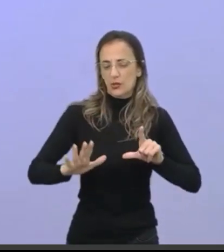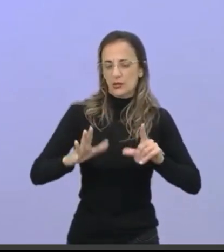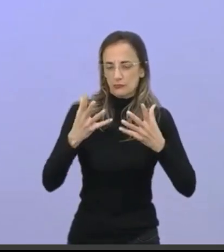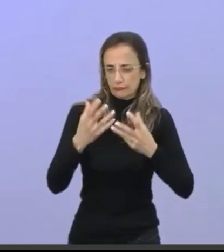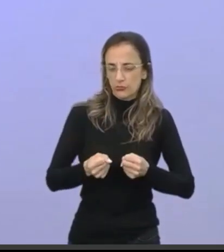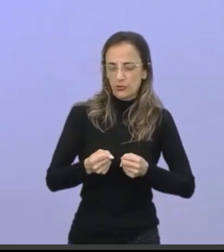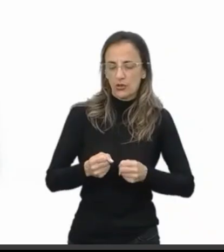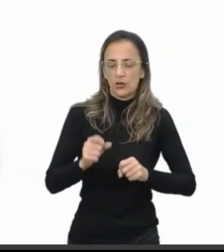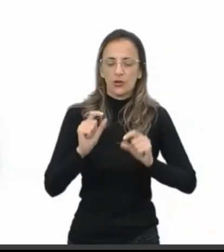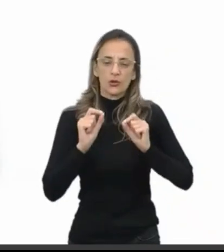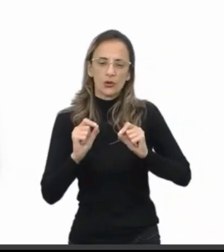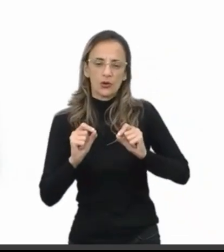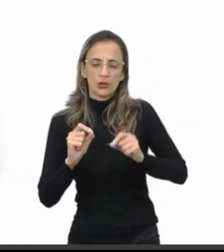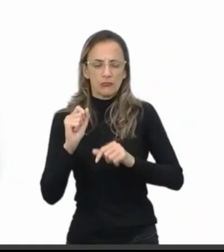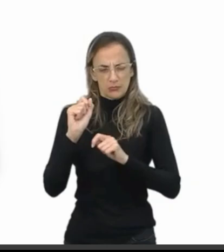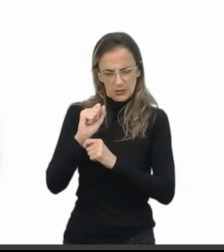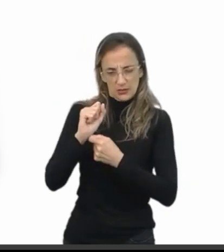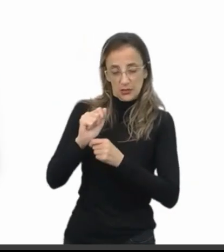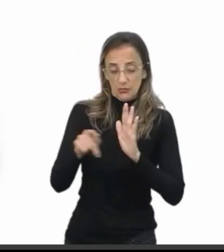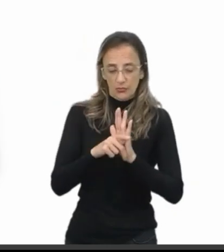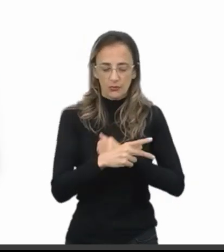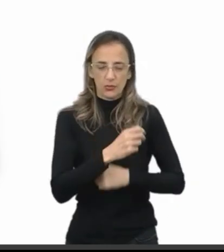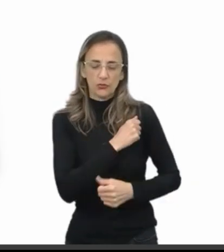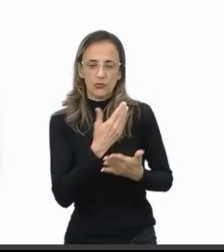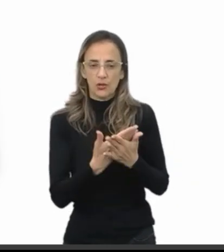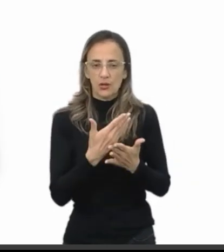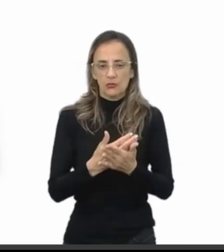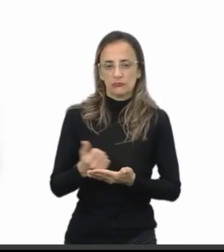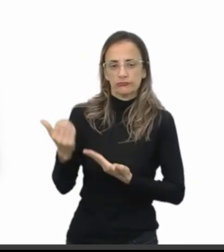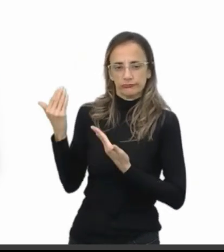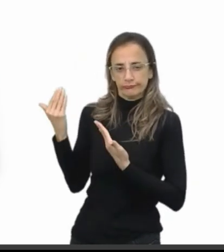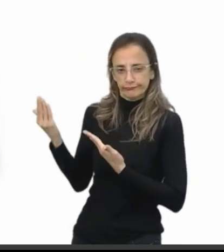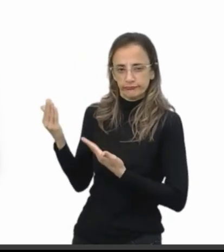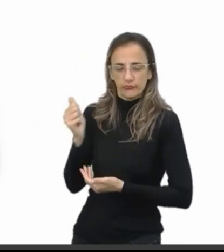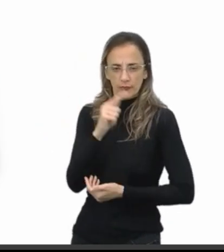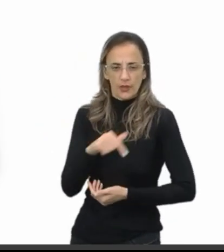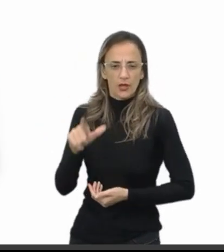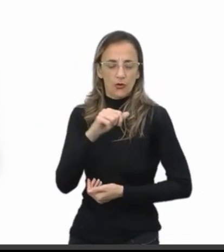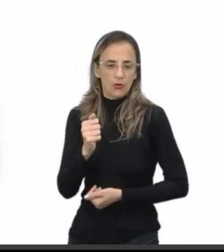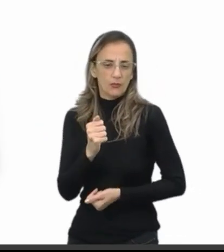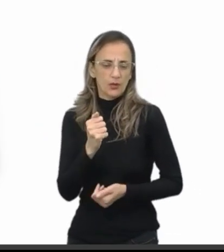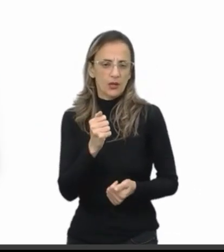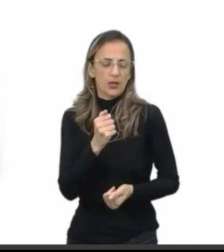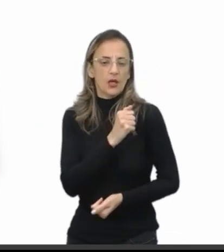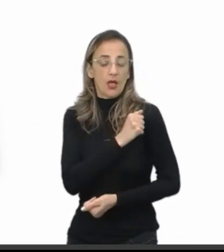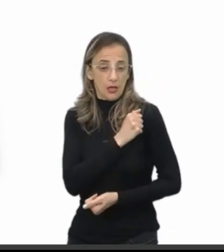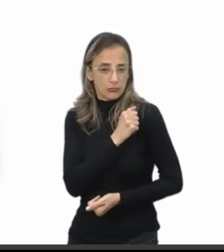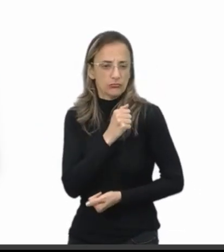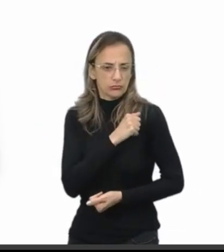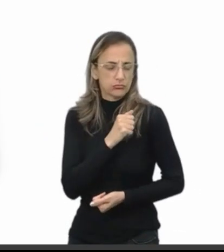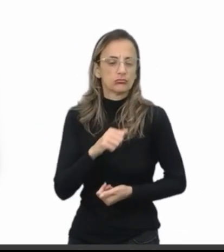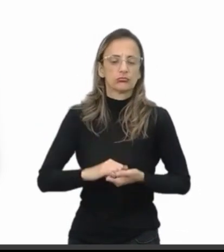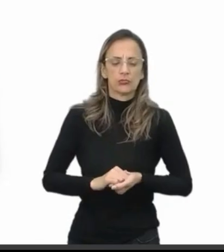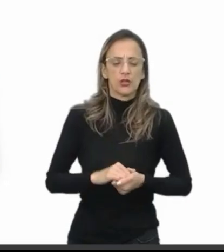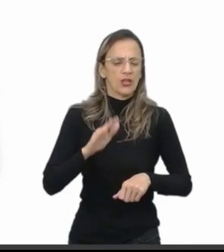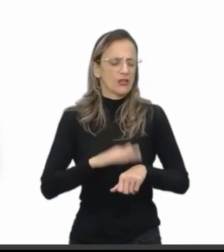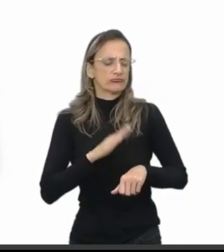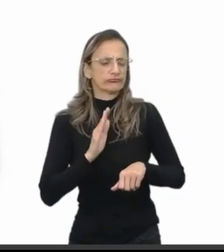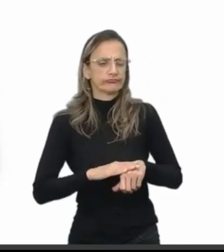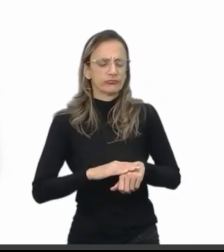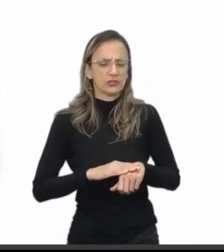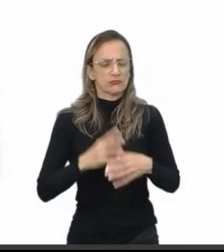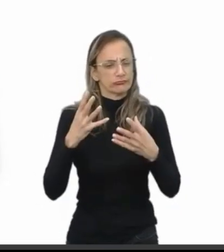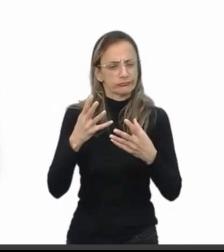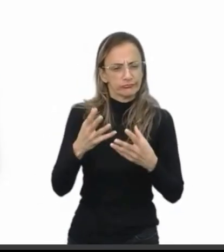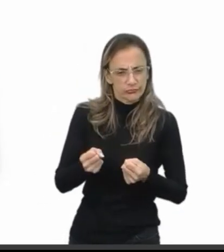login institucional do aluno, que é o e-mail @aluno, que é o que a gente consegue acessar lá o MakeCode. Fazendo esse acesso